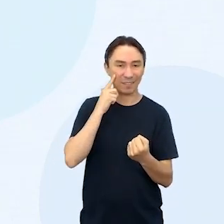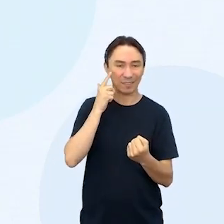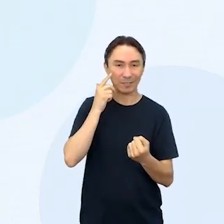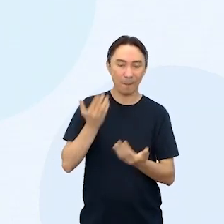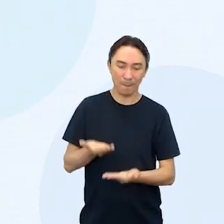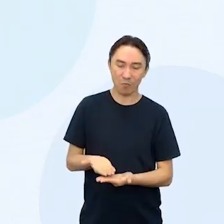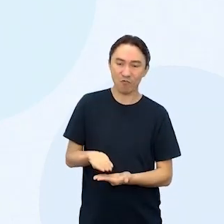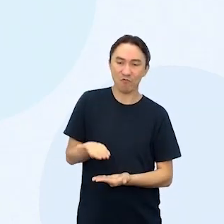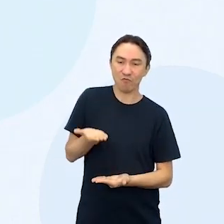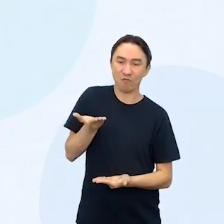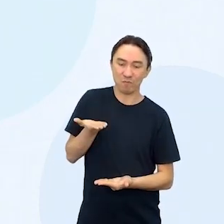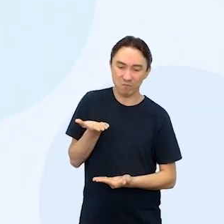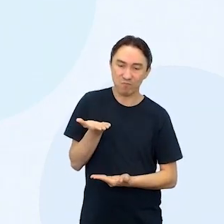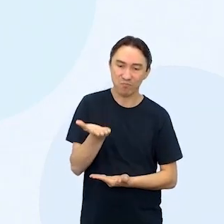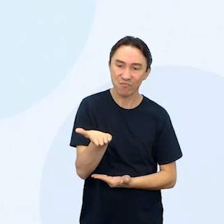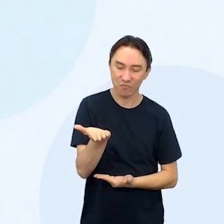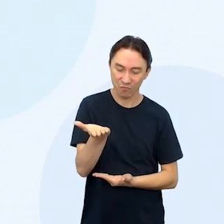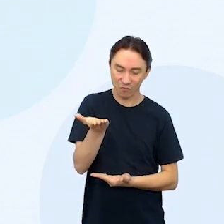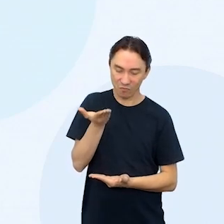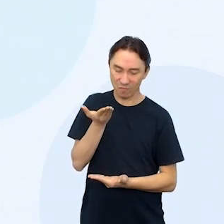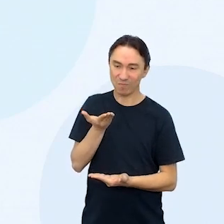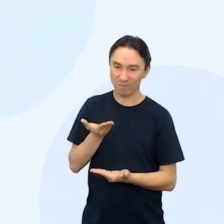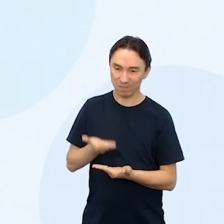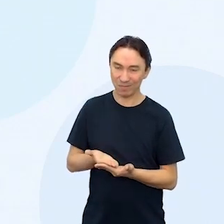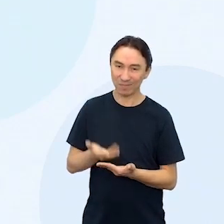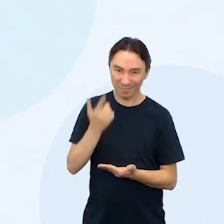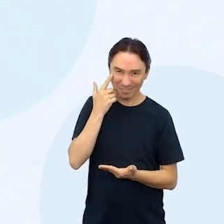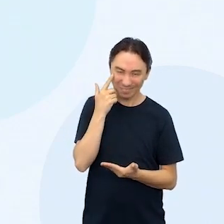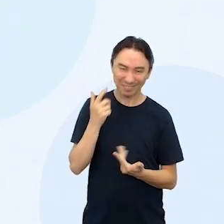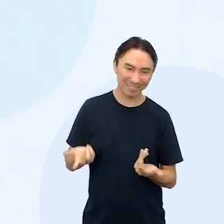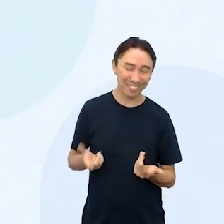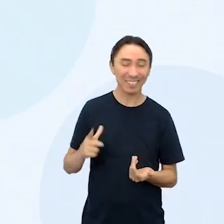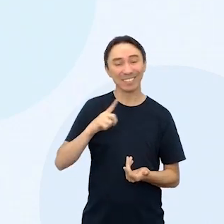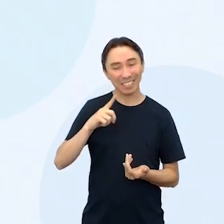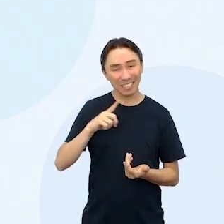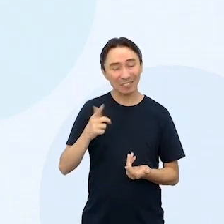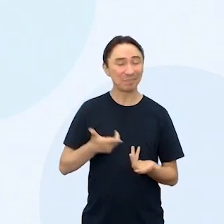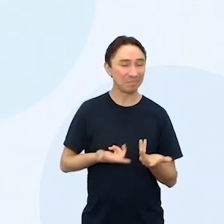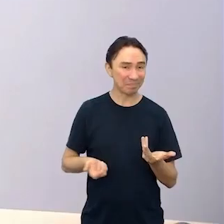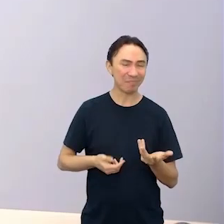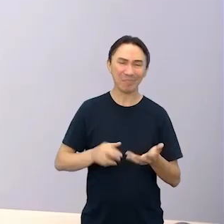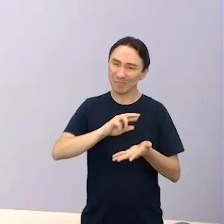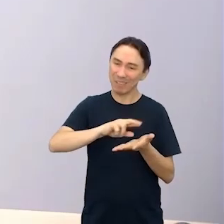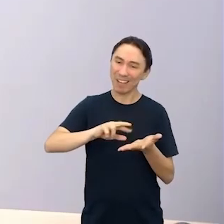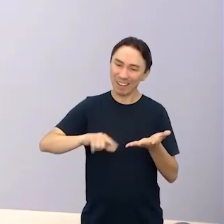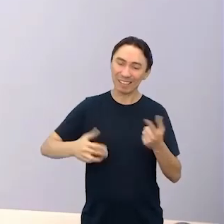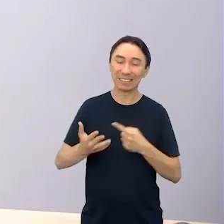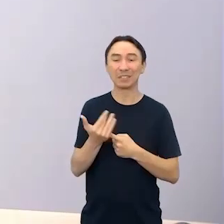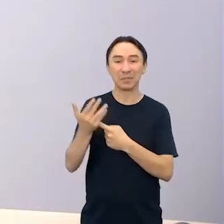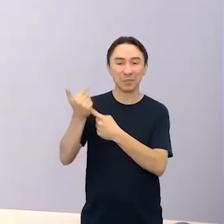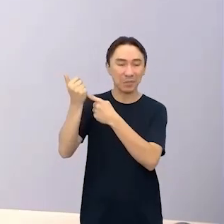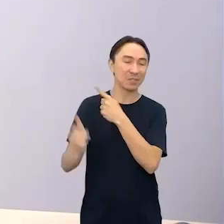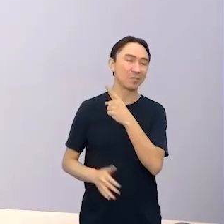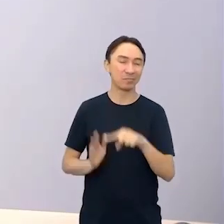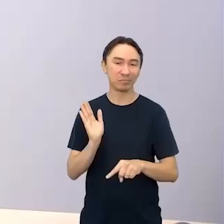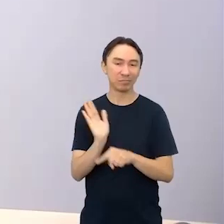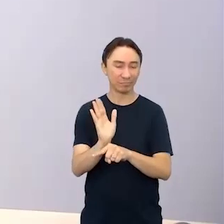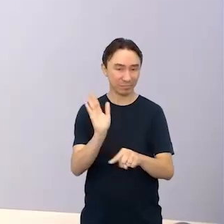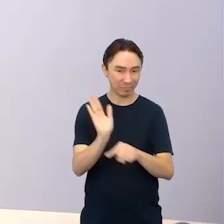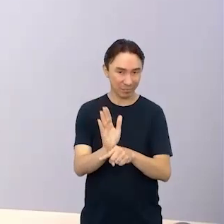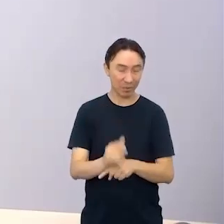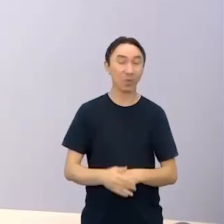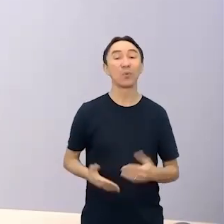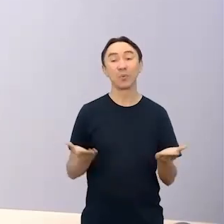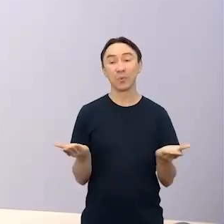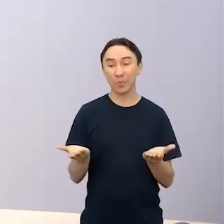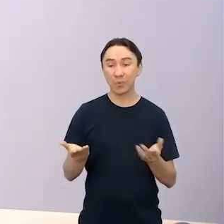com cadeira de rodas. Então essas são as categorias de tecnologia assistiva e hoje nós vamos trabalhar mais especificamente com a